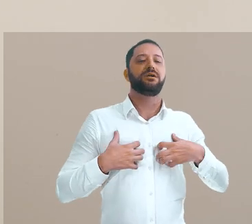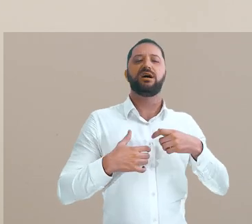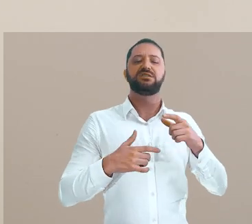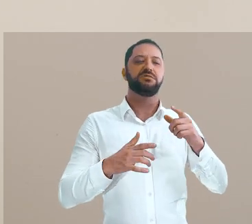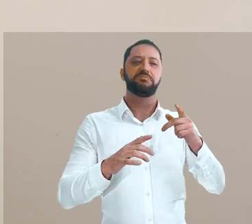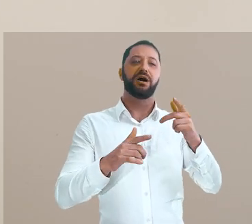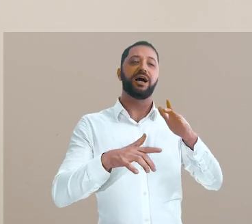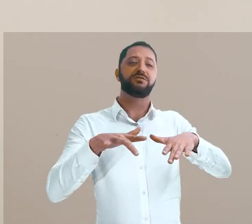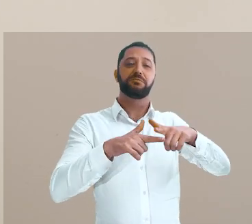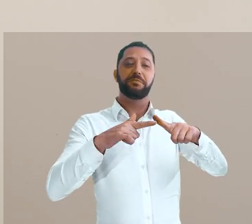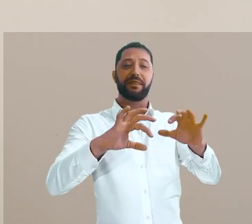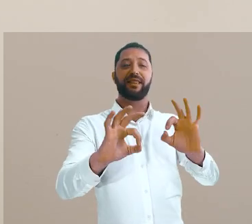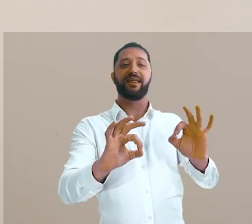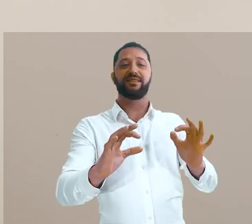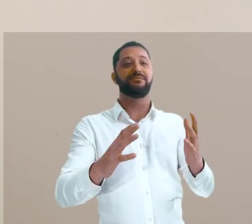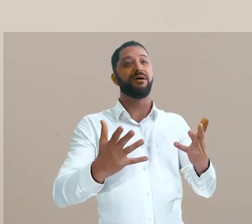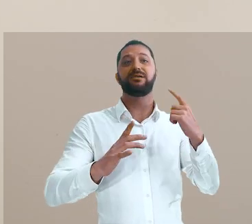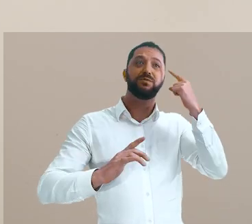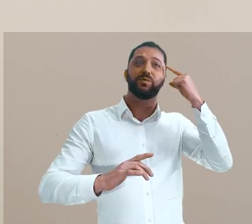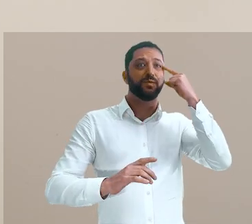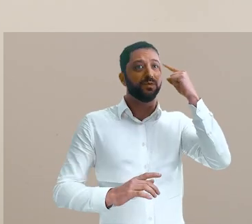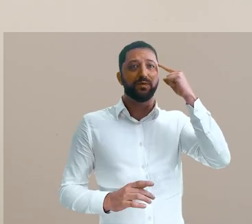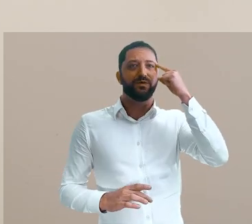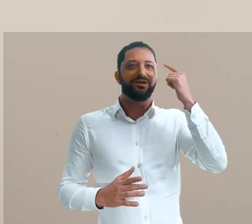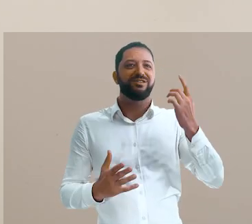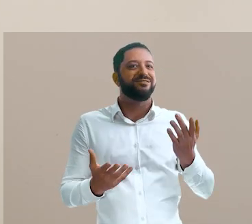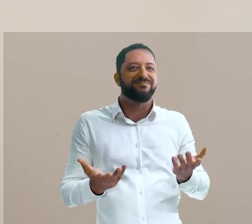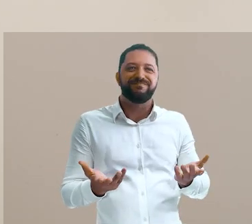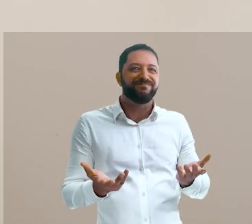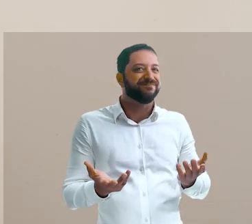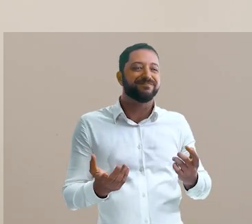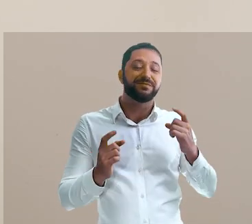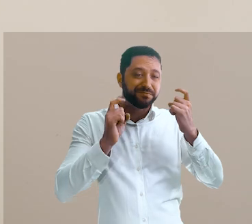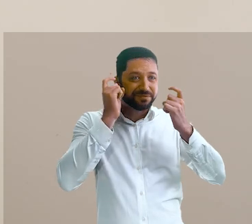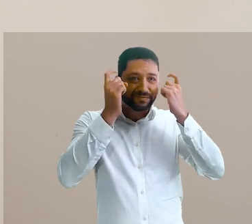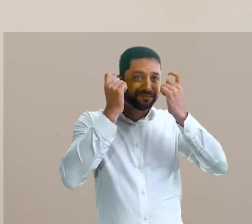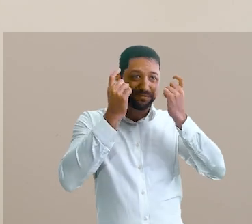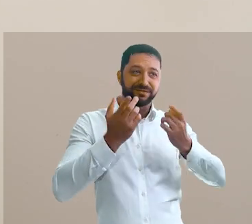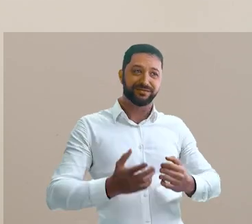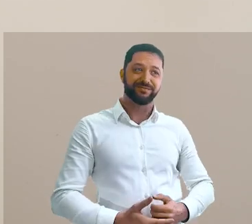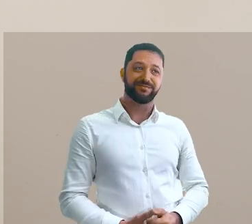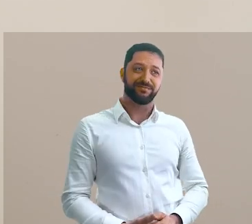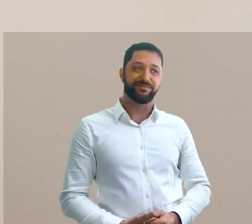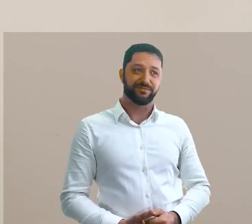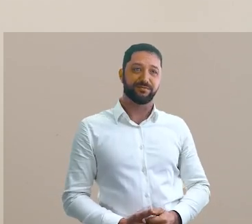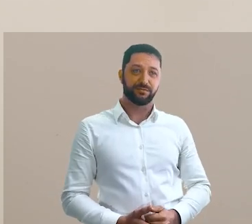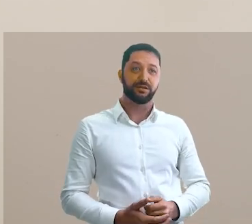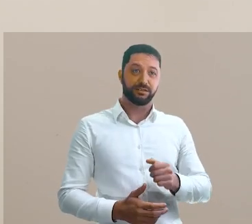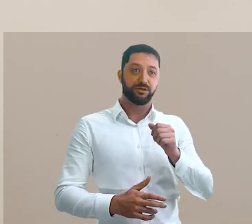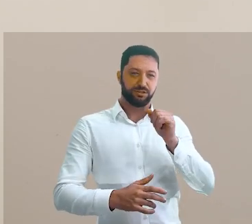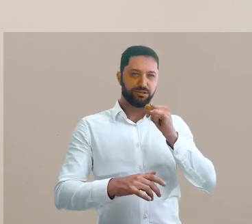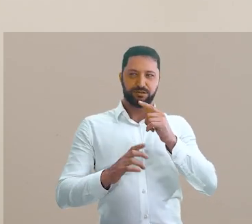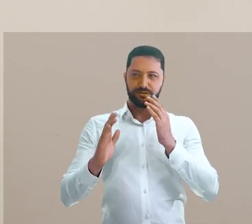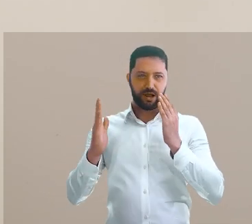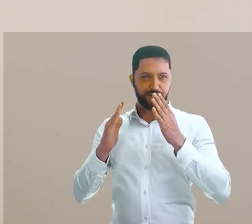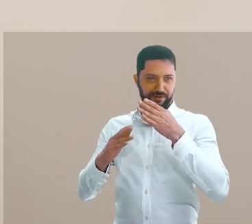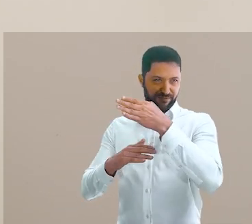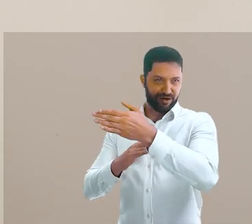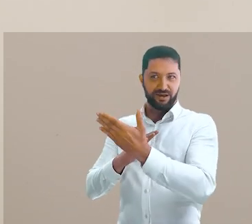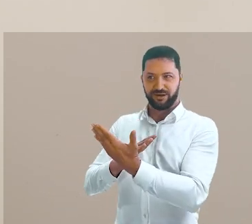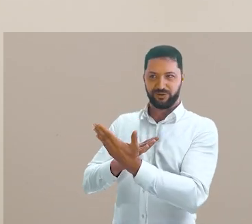Na ansiedade, a gente sofre justamente com coisas que talvez nunca venham a acontecer. E